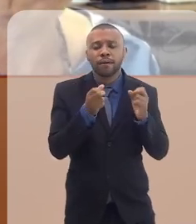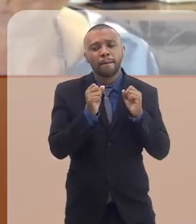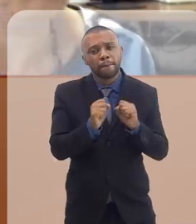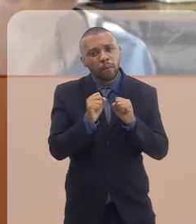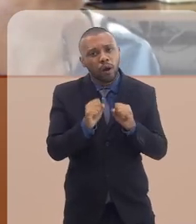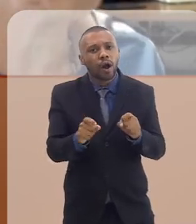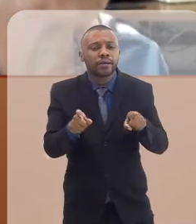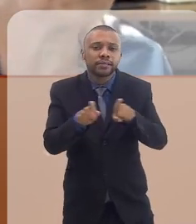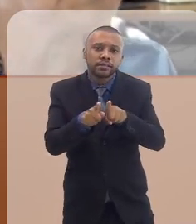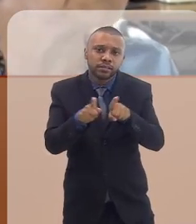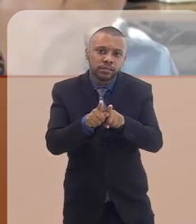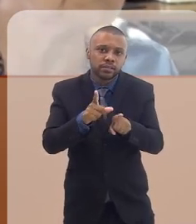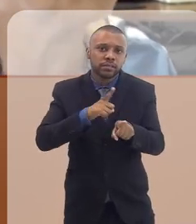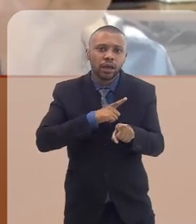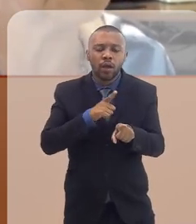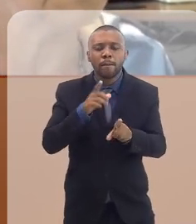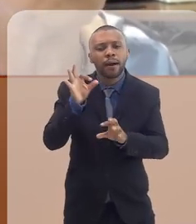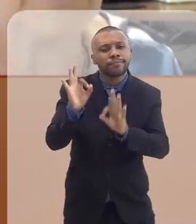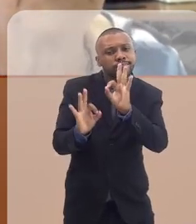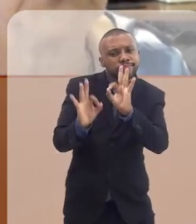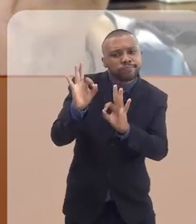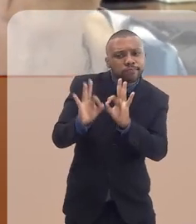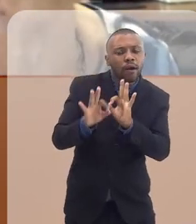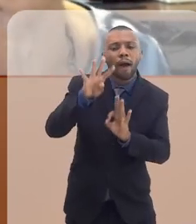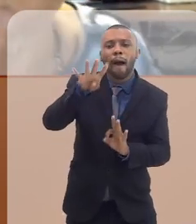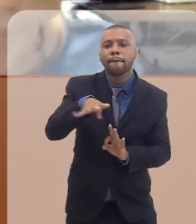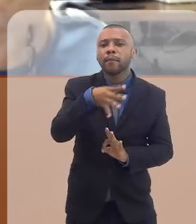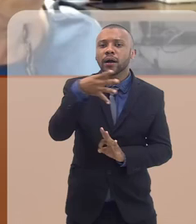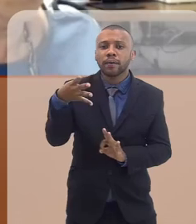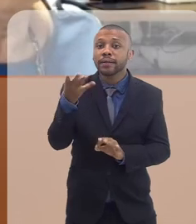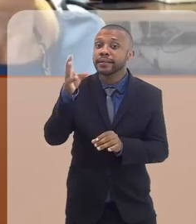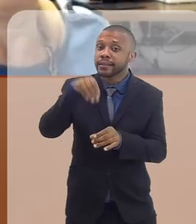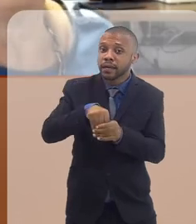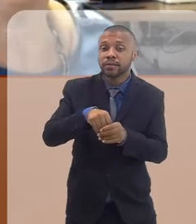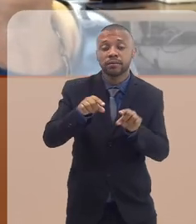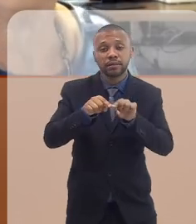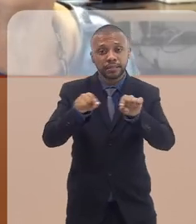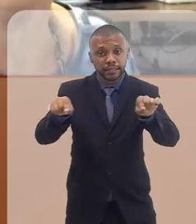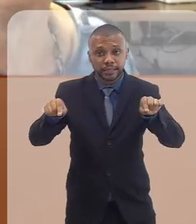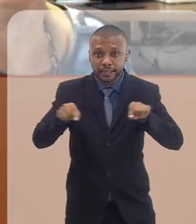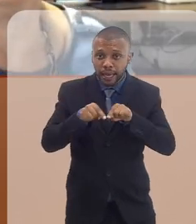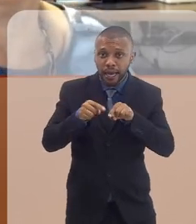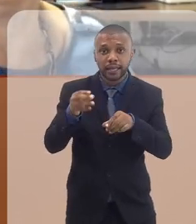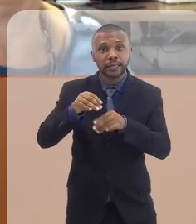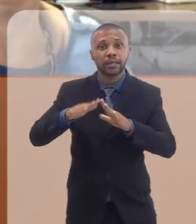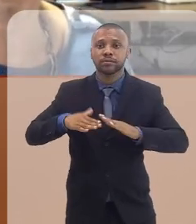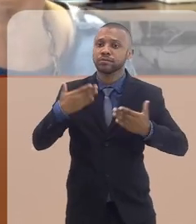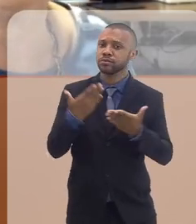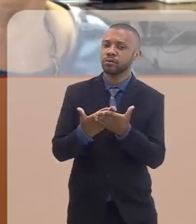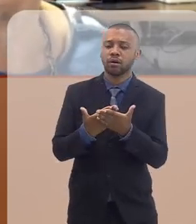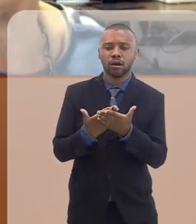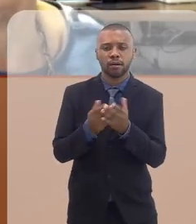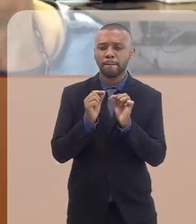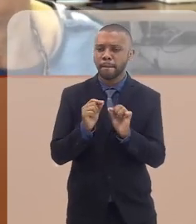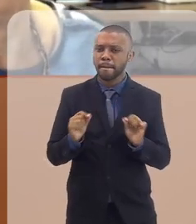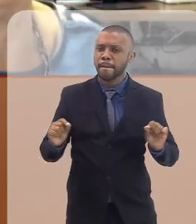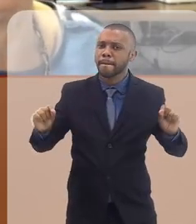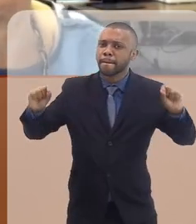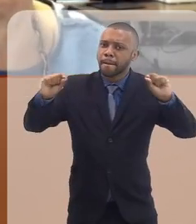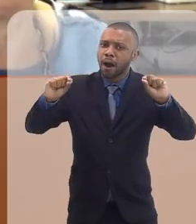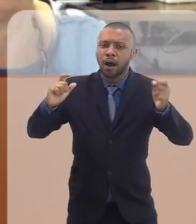que pode até fazer uma programação em salas, em